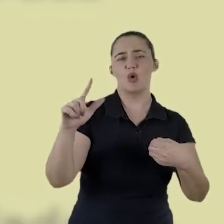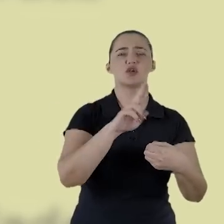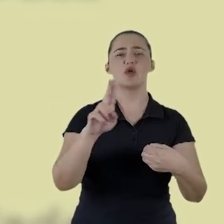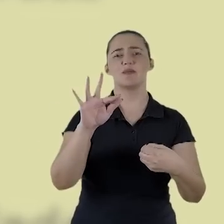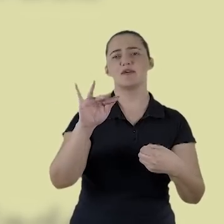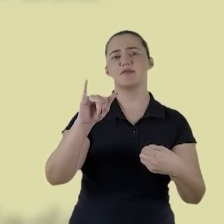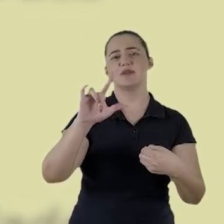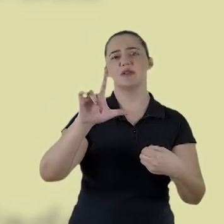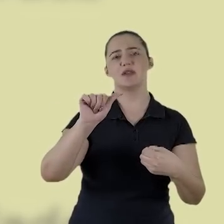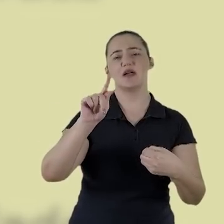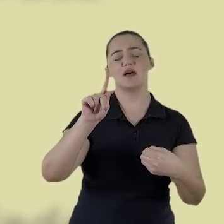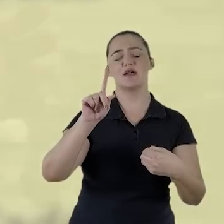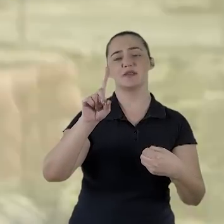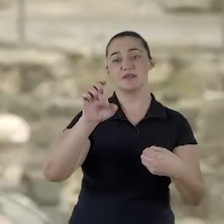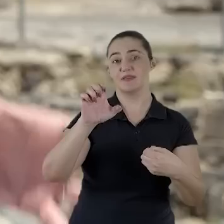Jordão.